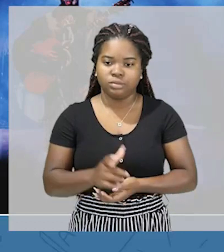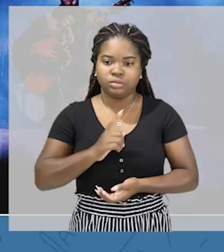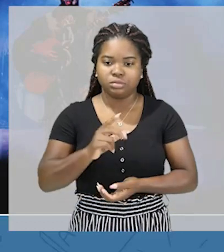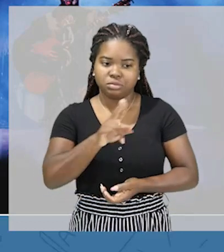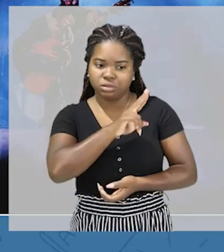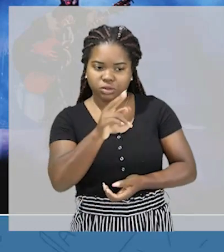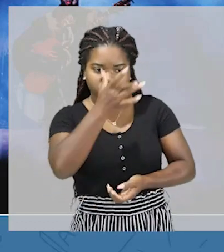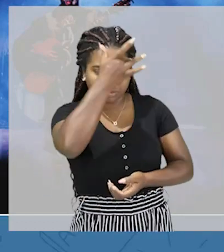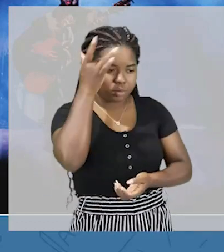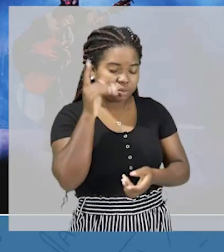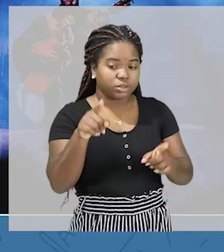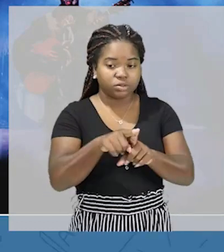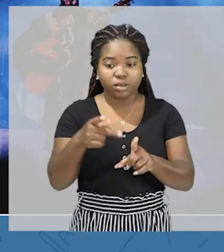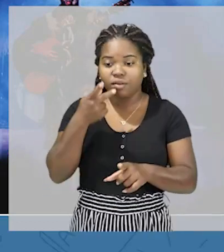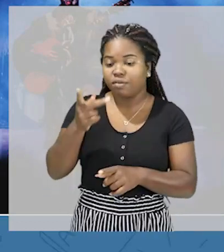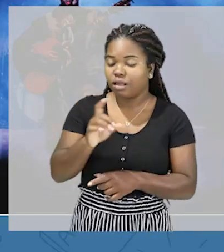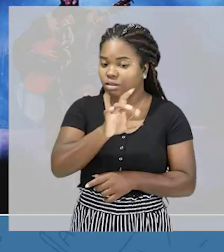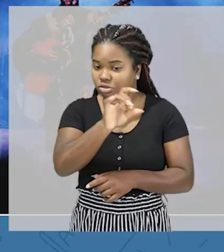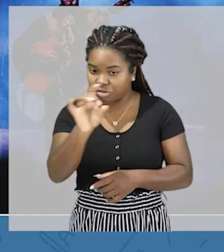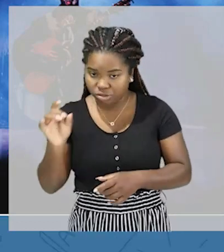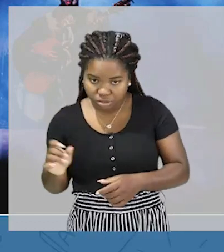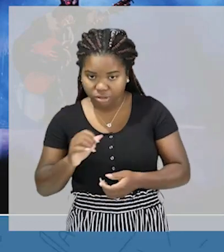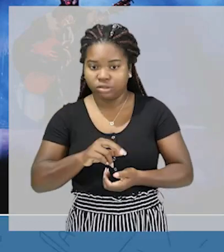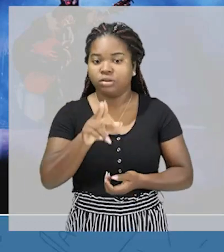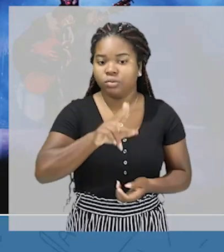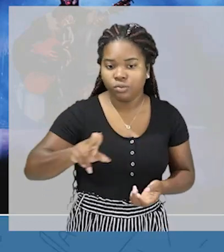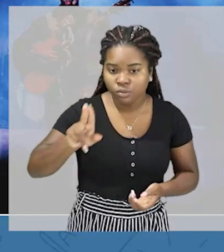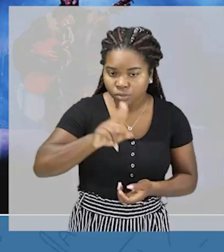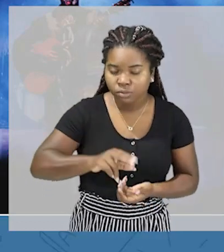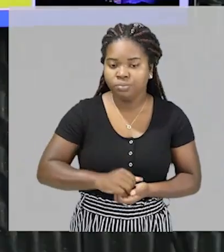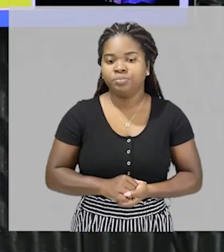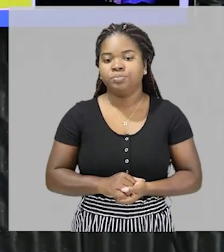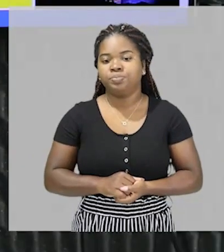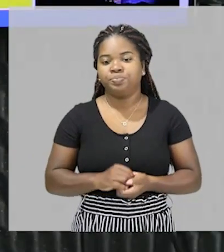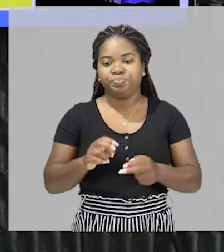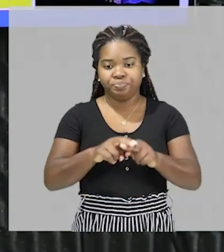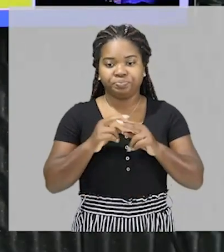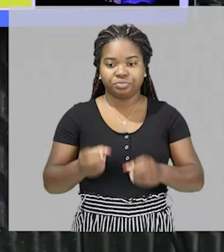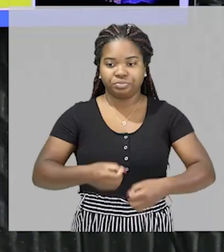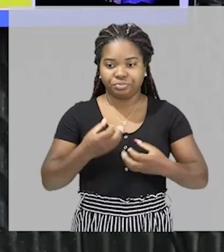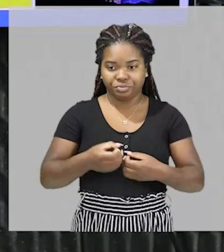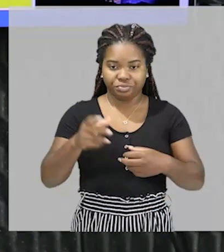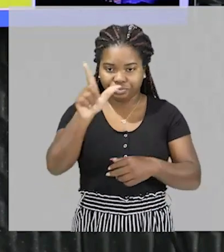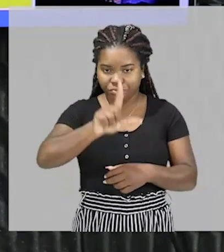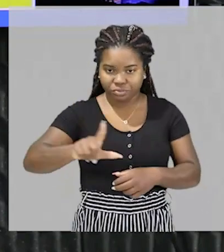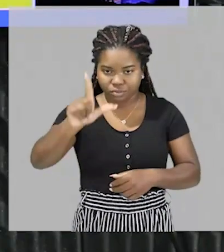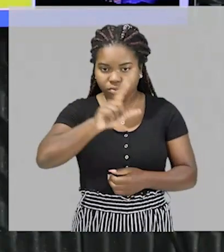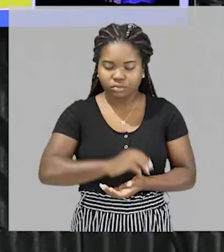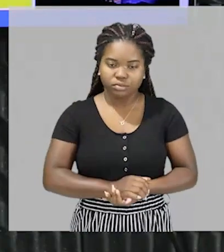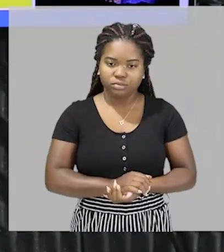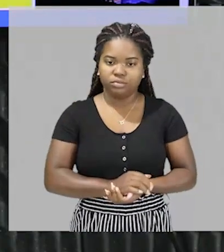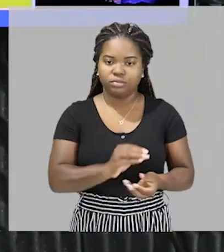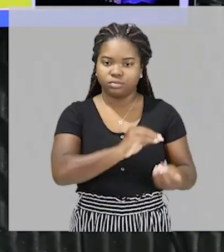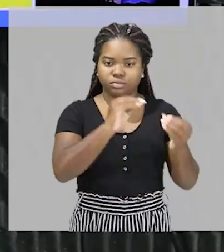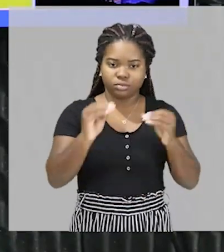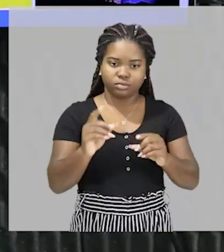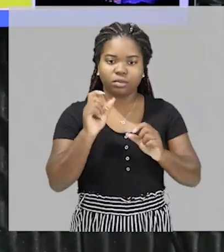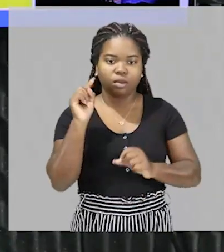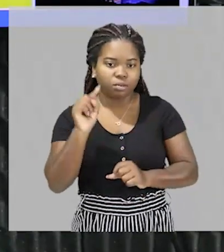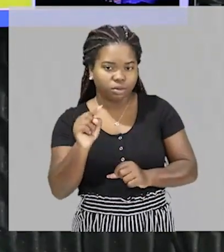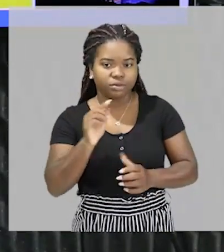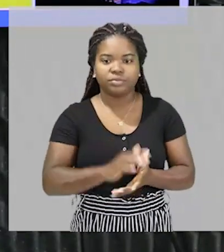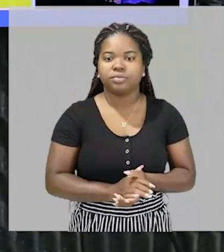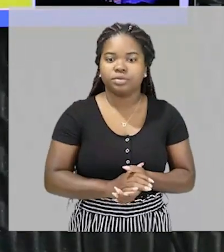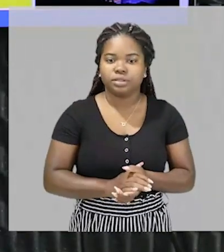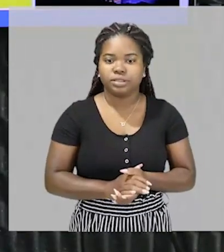do personagem, a fala dele assim por diante, que é utilizado, nesse caso a produção literária, é utilizado para o quê? Para você